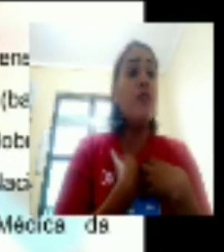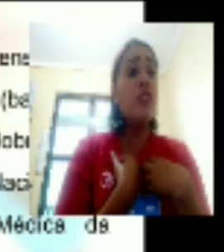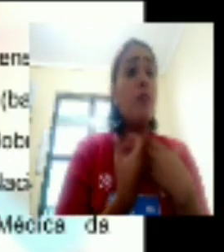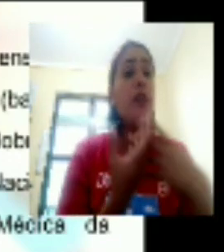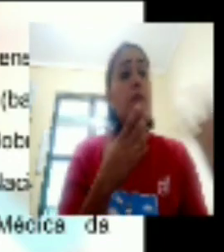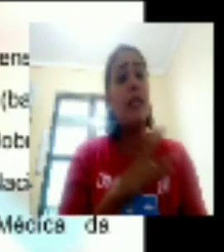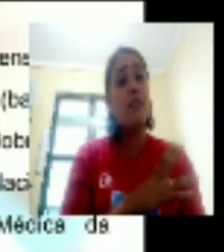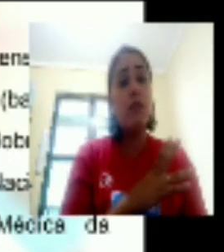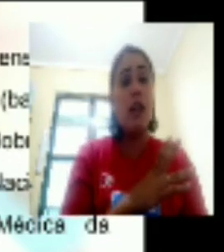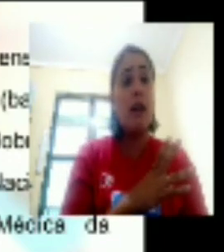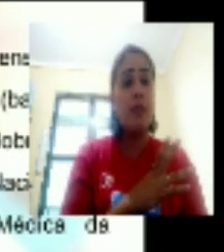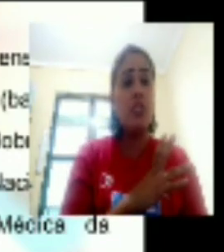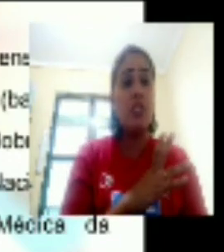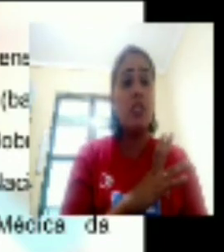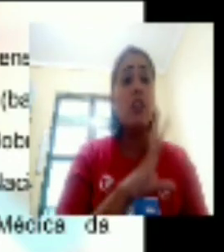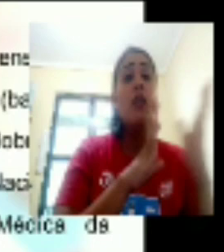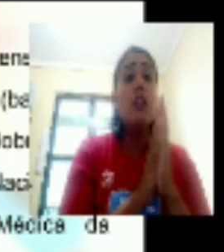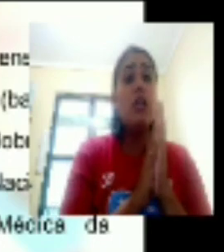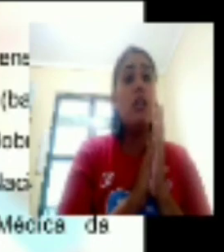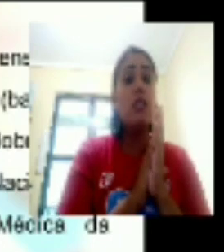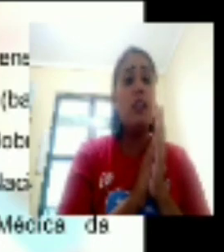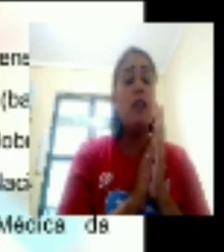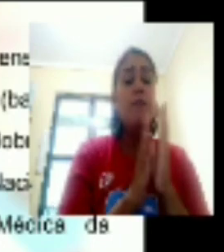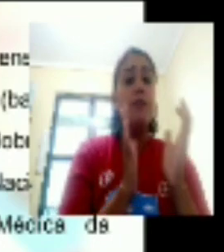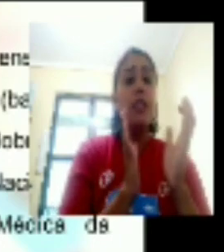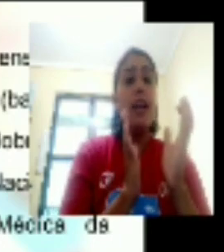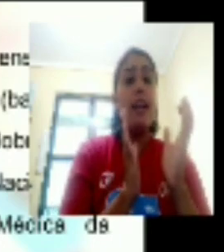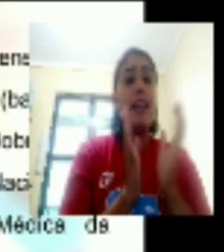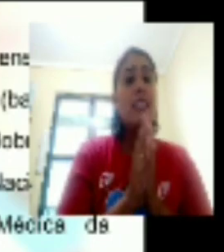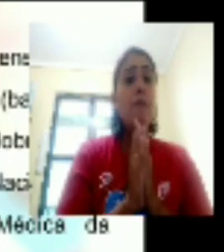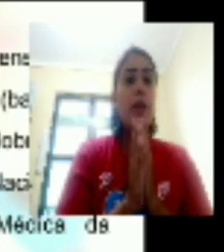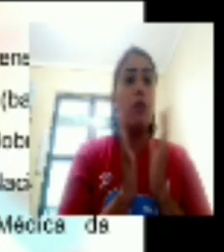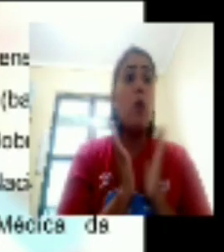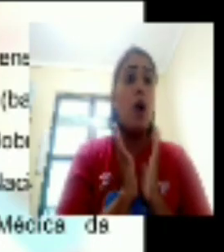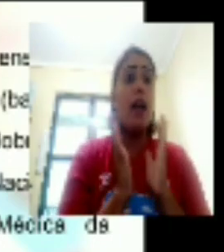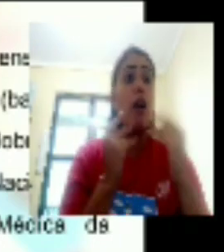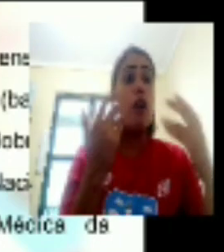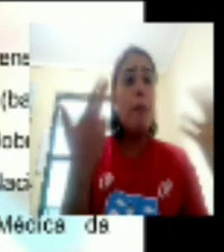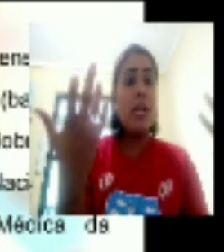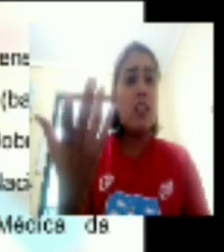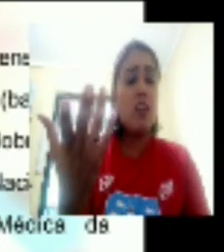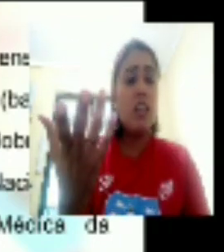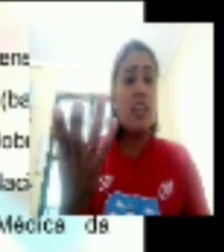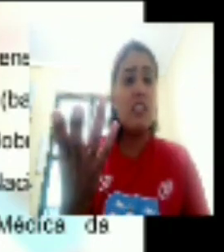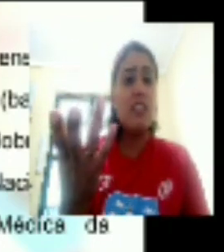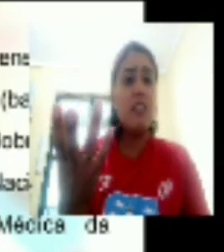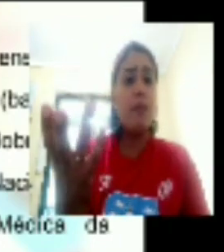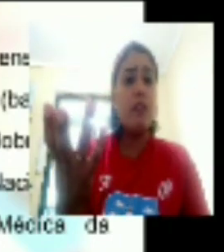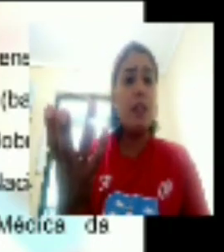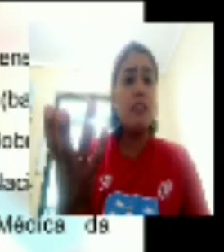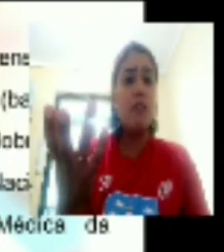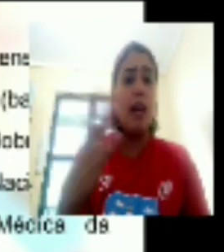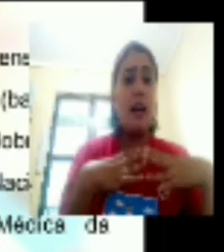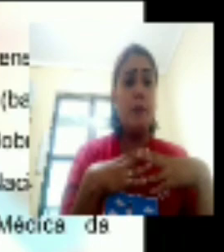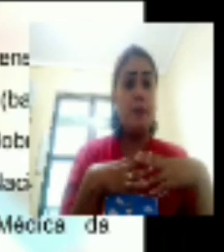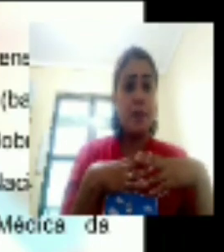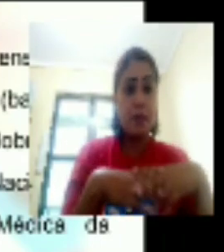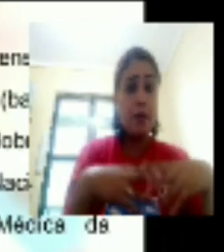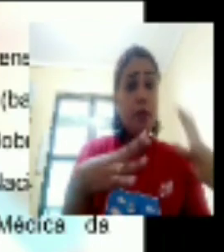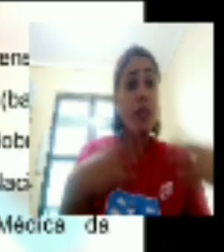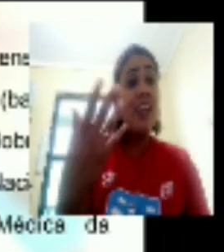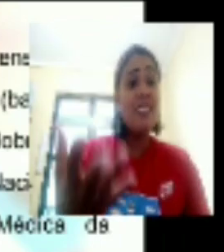era como se fosse um plano particular, minha gente. E aí, nesse plano, qual é a obrigatoriedade desse plano